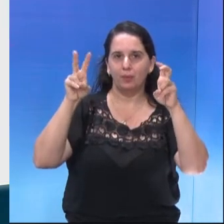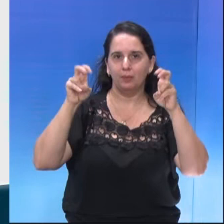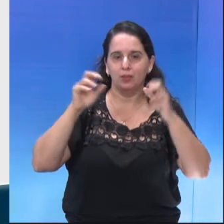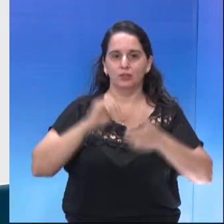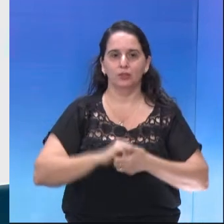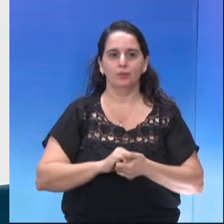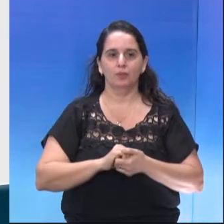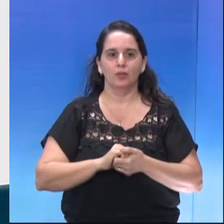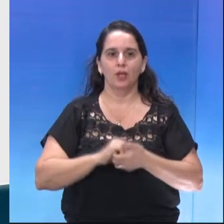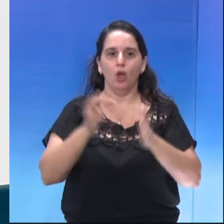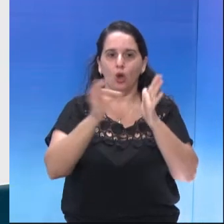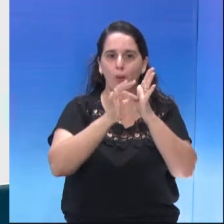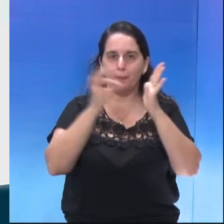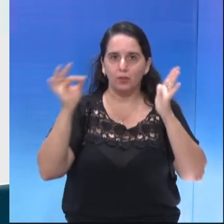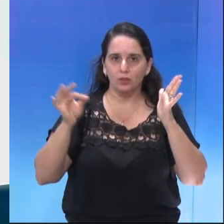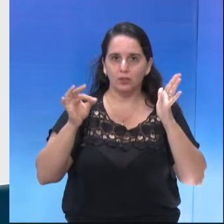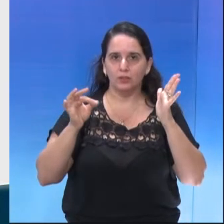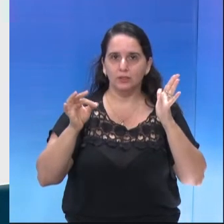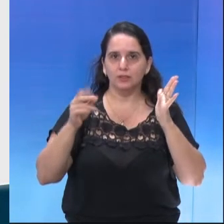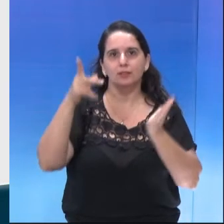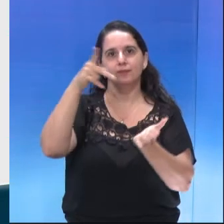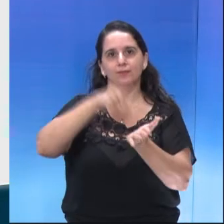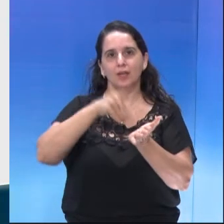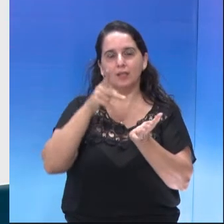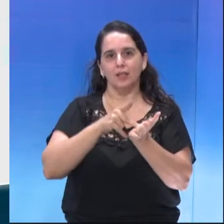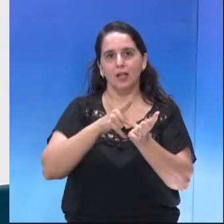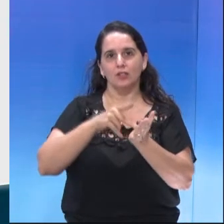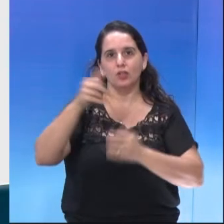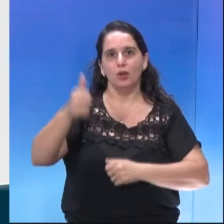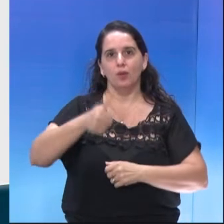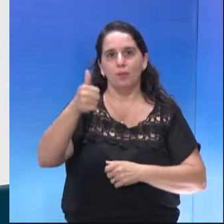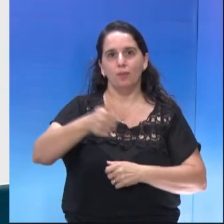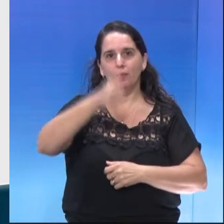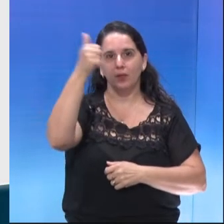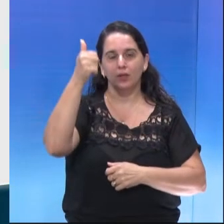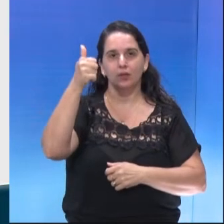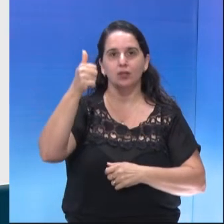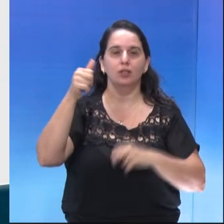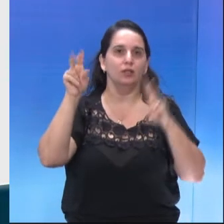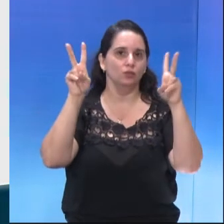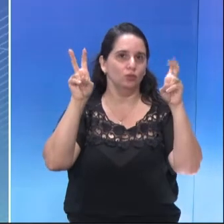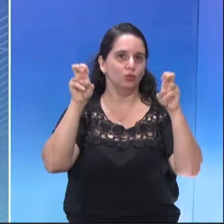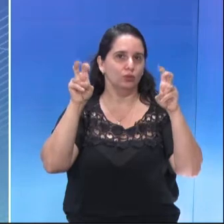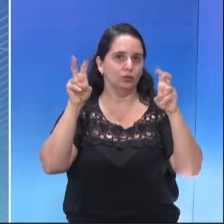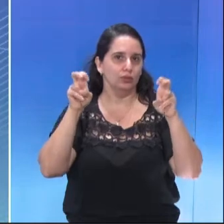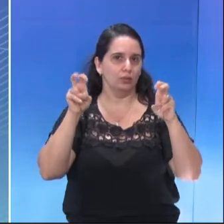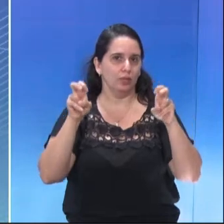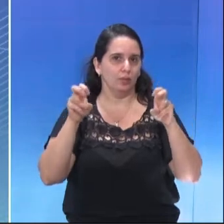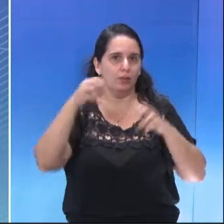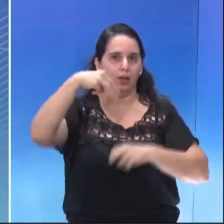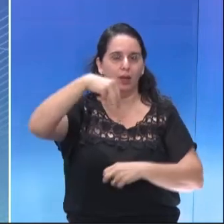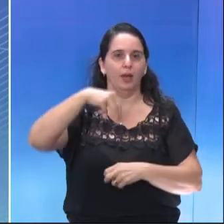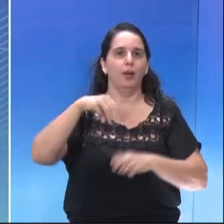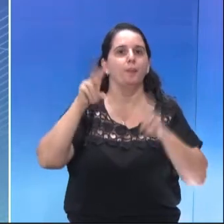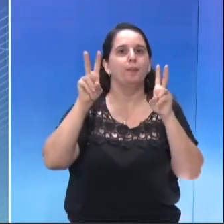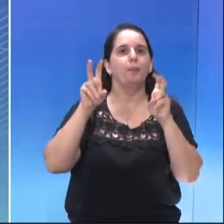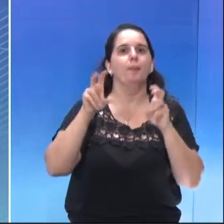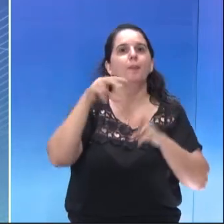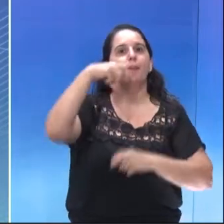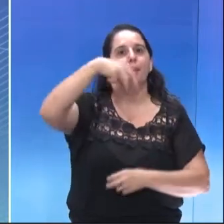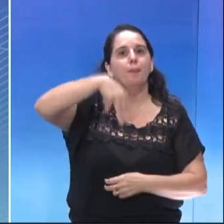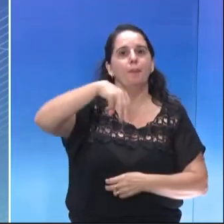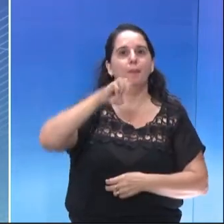repetir, propor ações efetivas para melhoria da